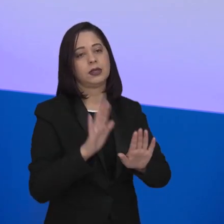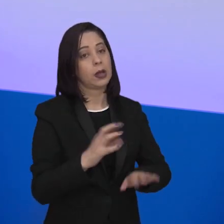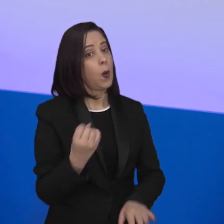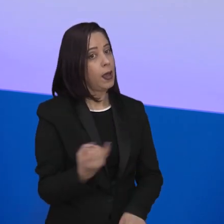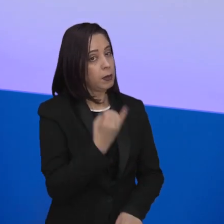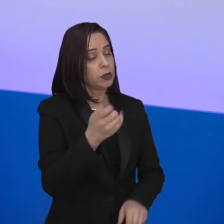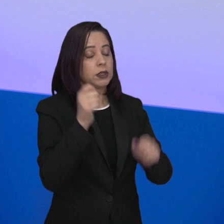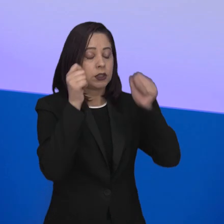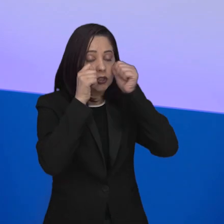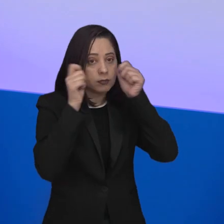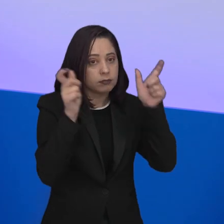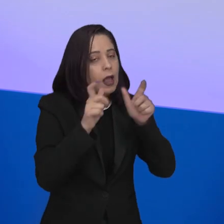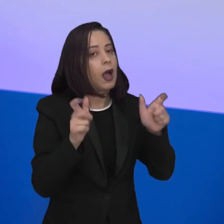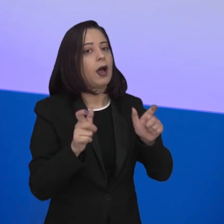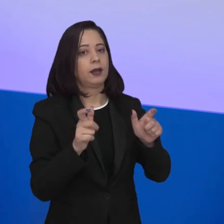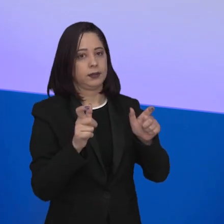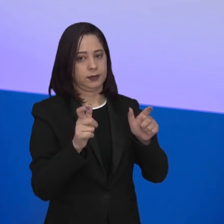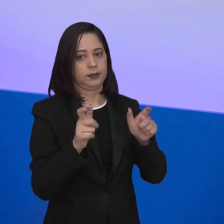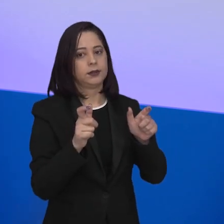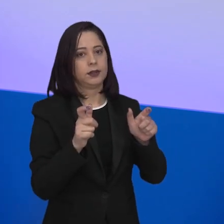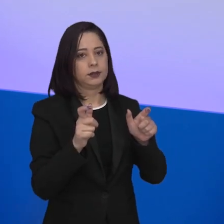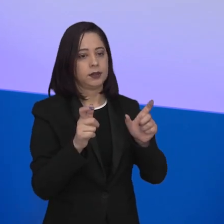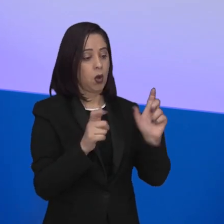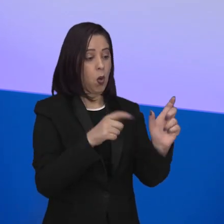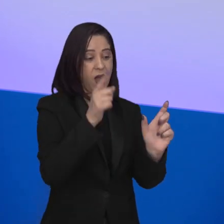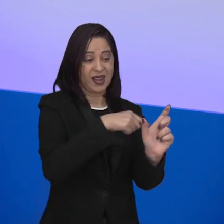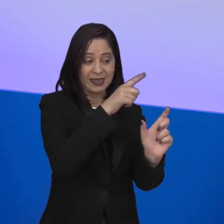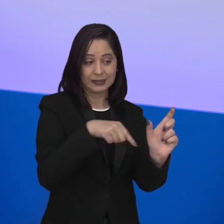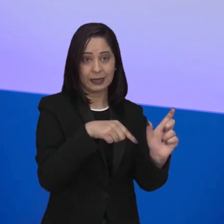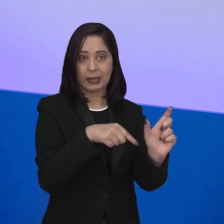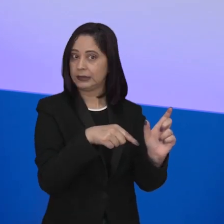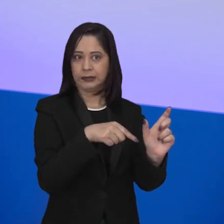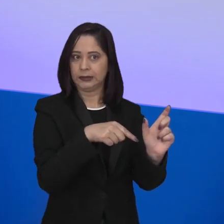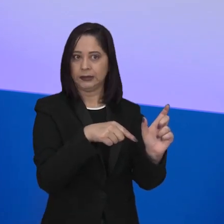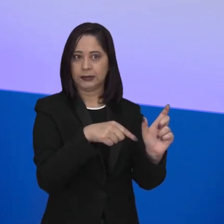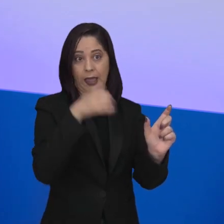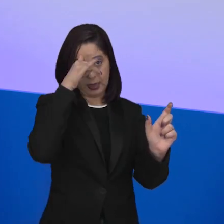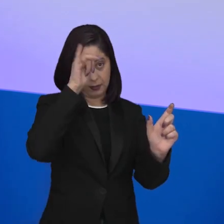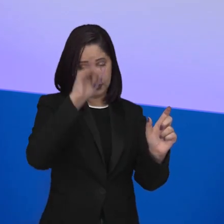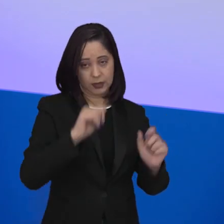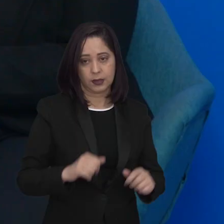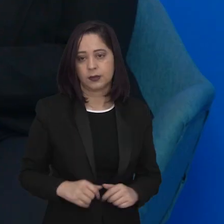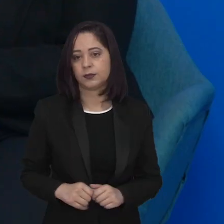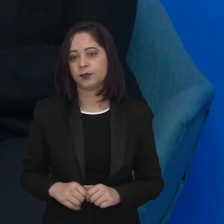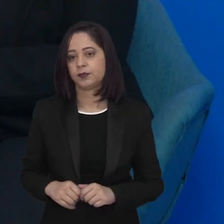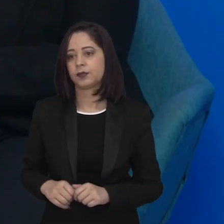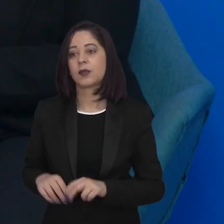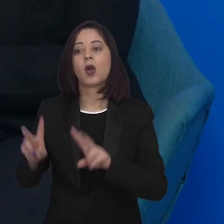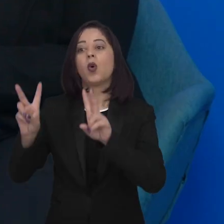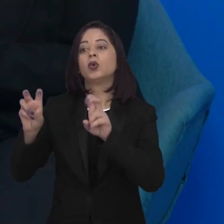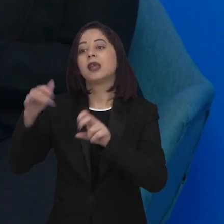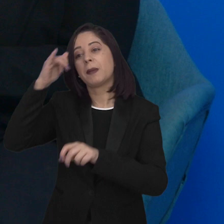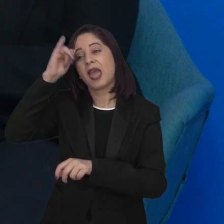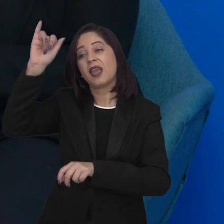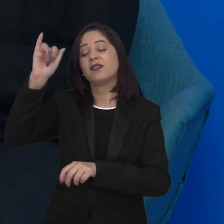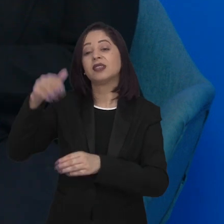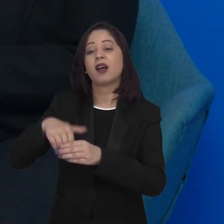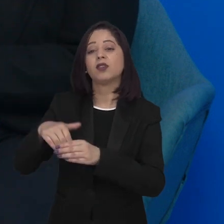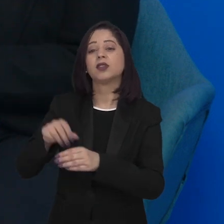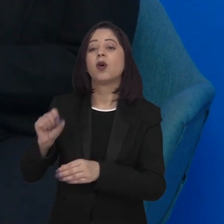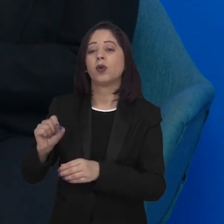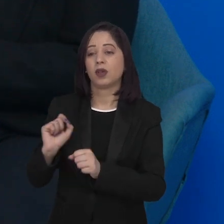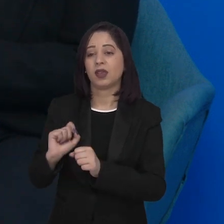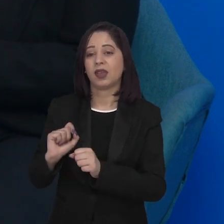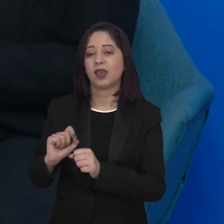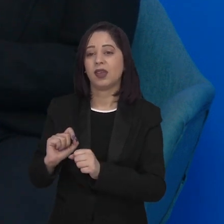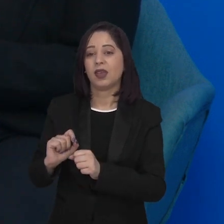é importante ficar atento para que você não deixe o seu título de eleitor estar cancelado. E ainda nessa temática de deixar de votar, uma